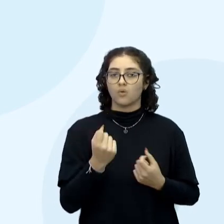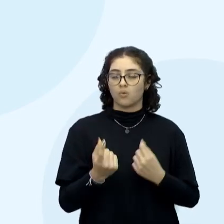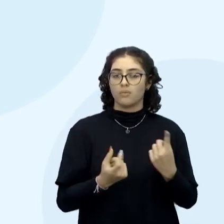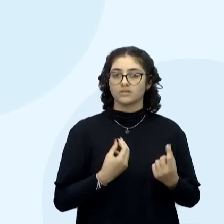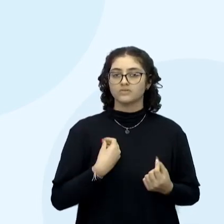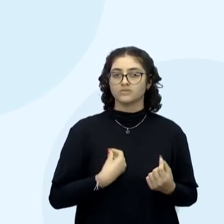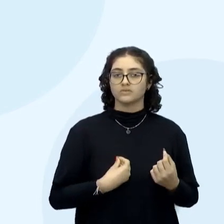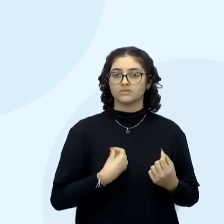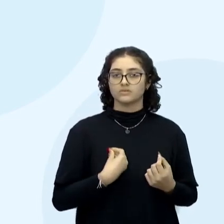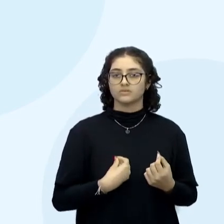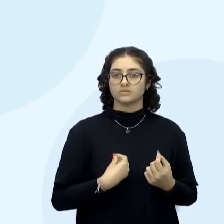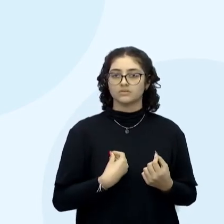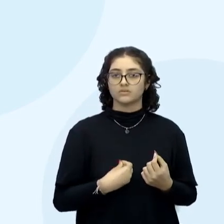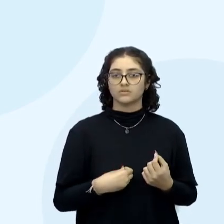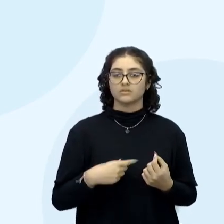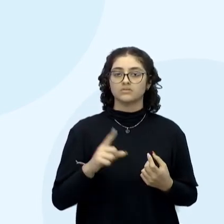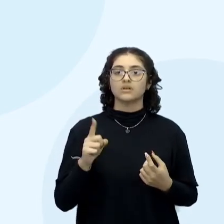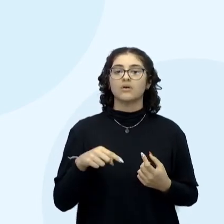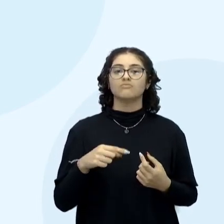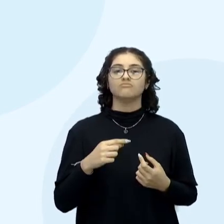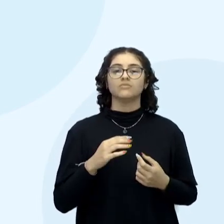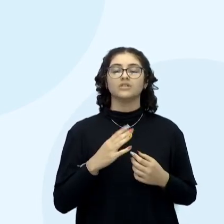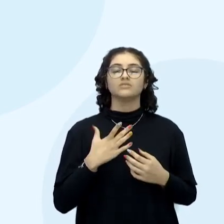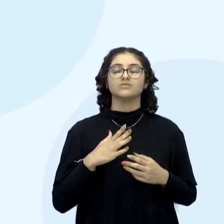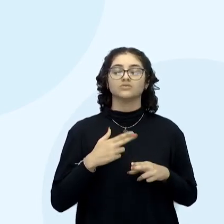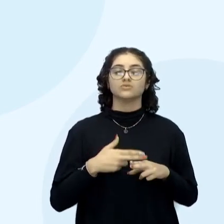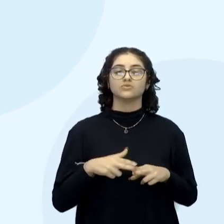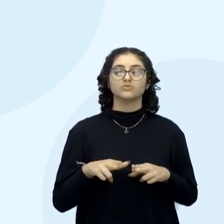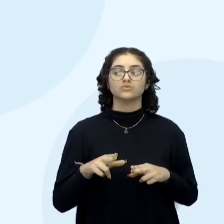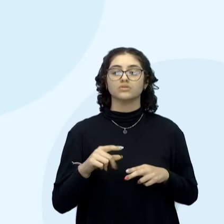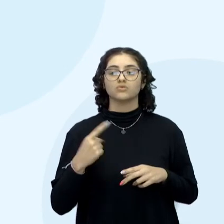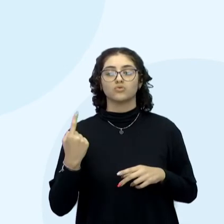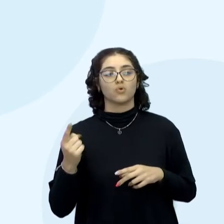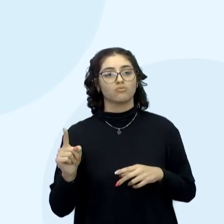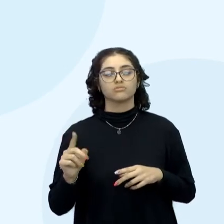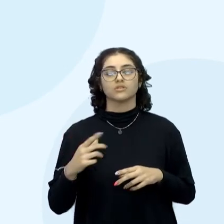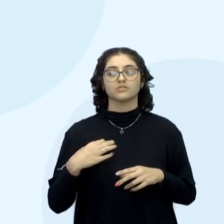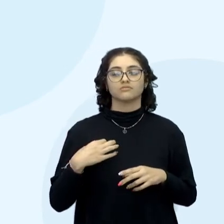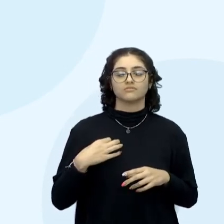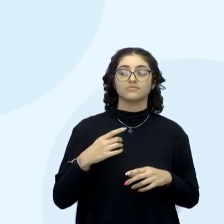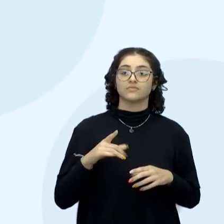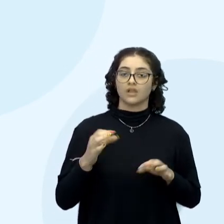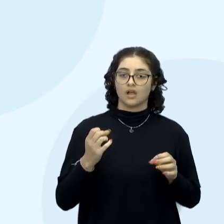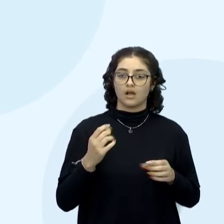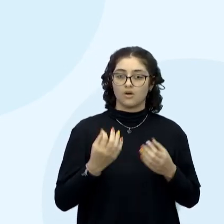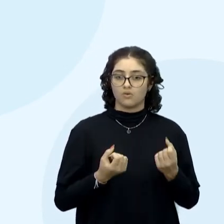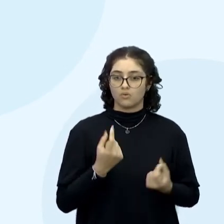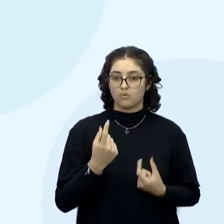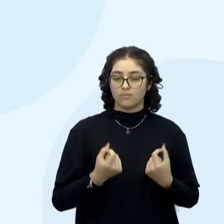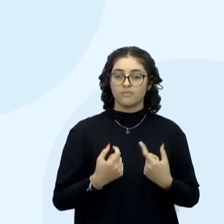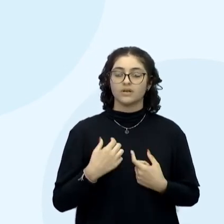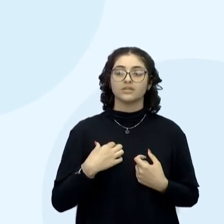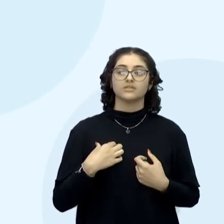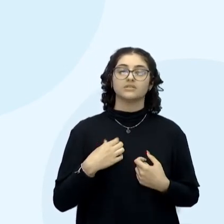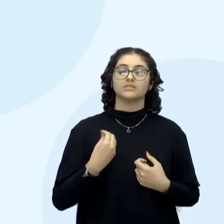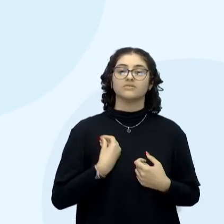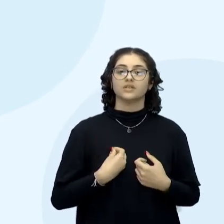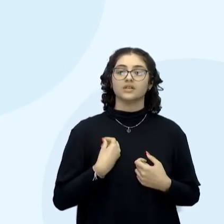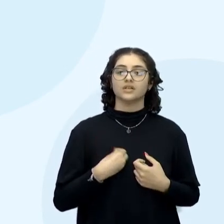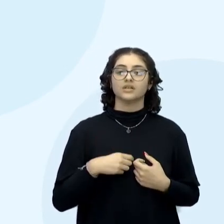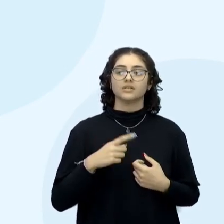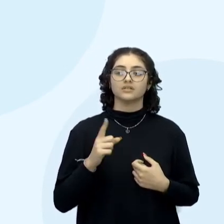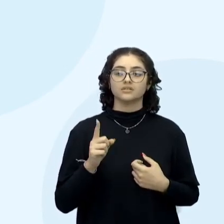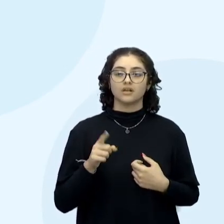vidas são mais nuas do que outras. Algumas vidas são entendidas